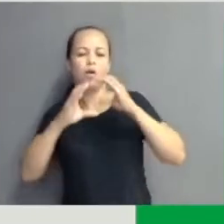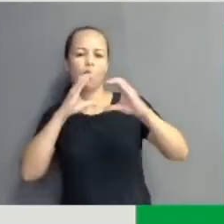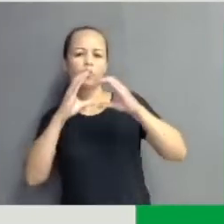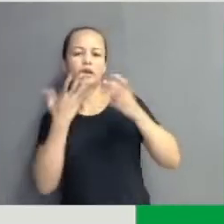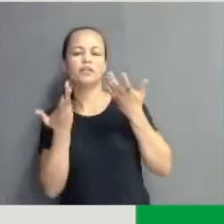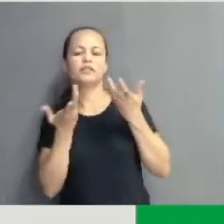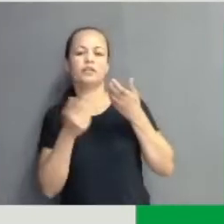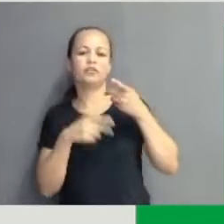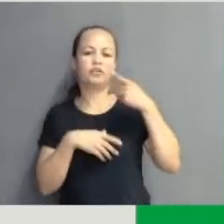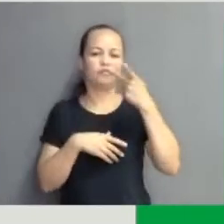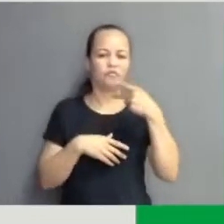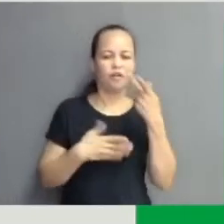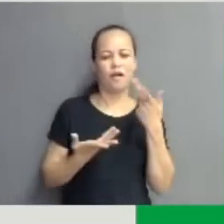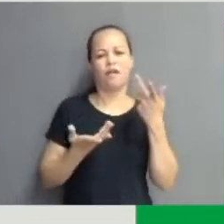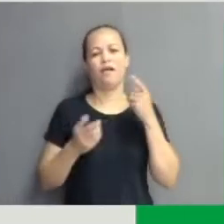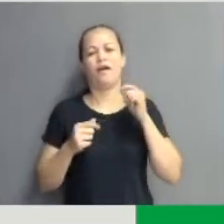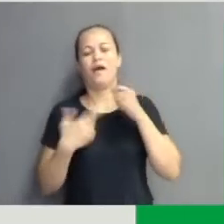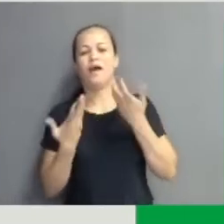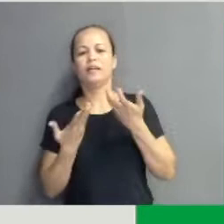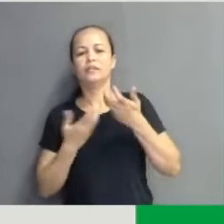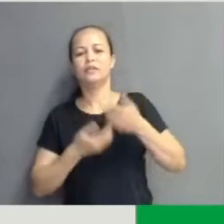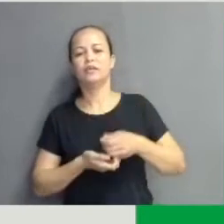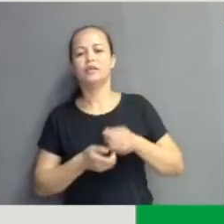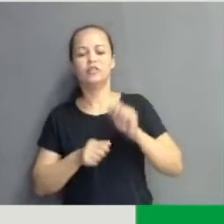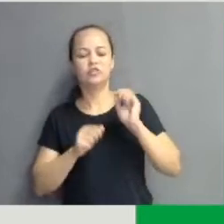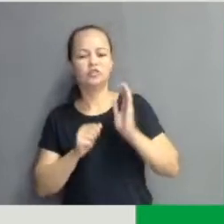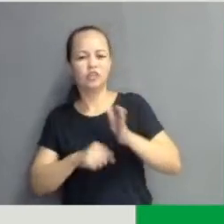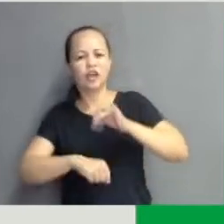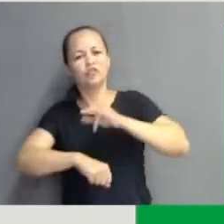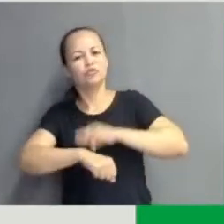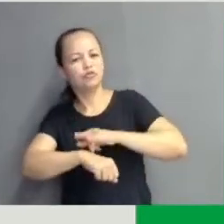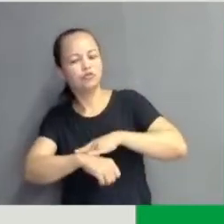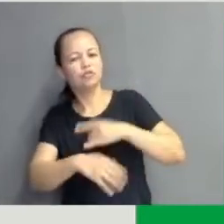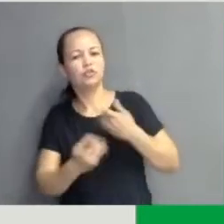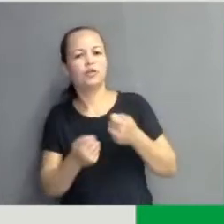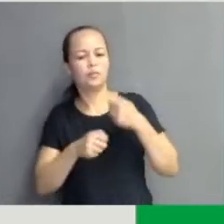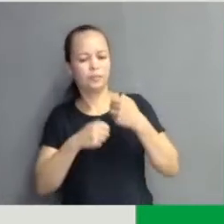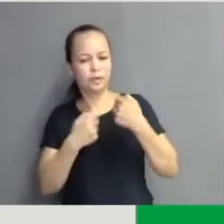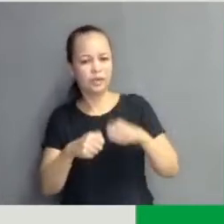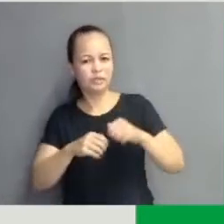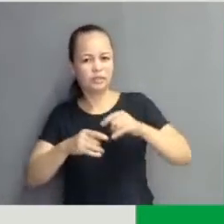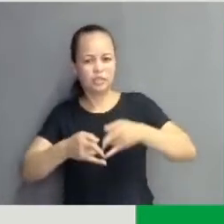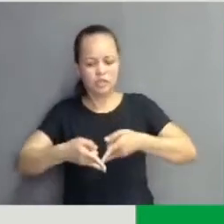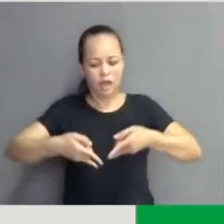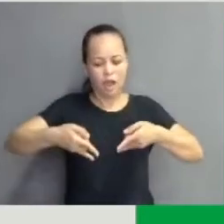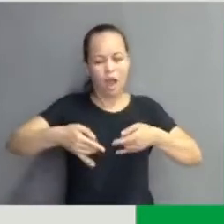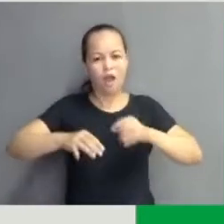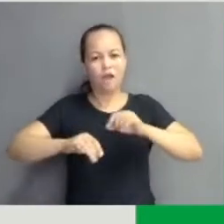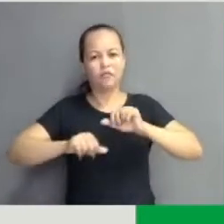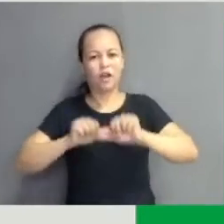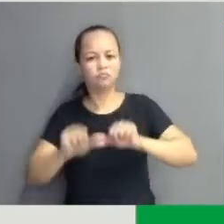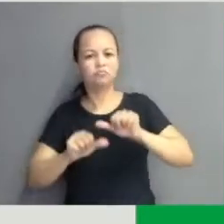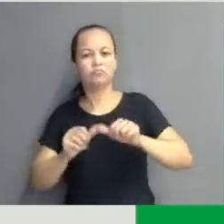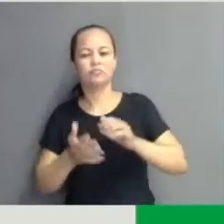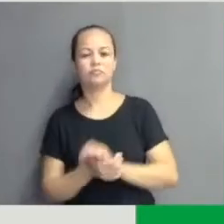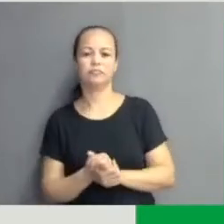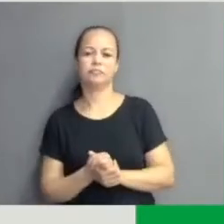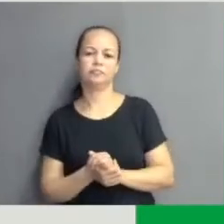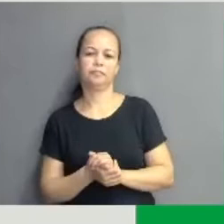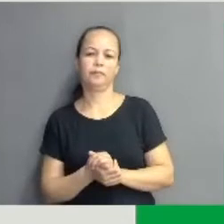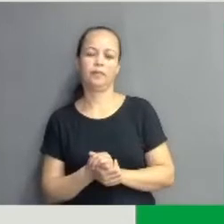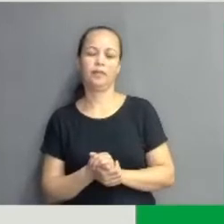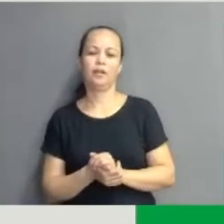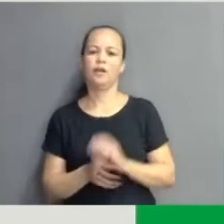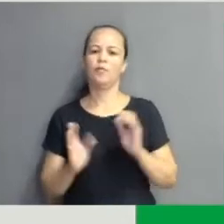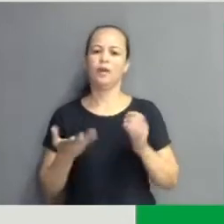que já fez xixi que precisa a fralda e você sabia de uma coisa muito interessante Geralmente